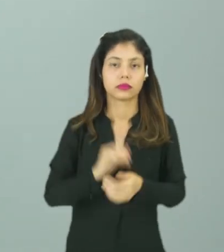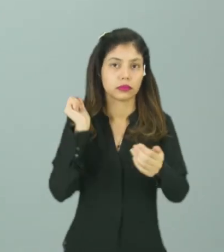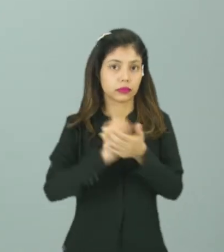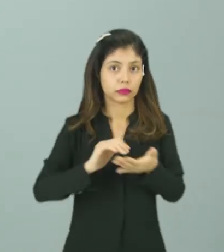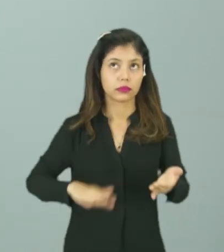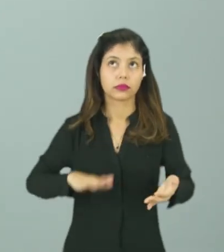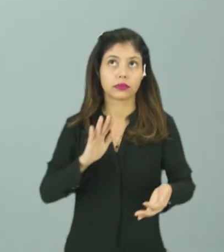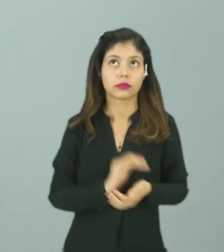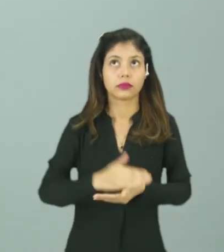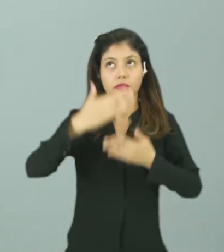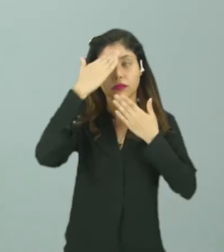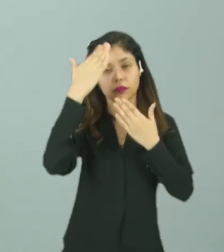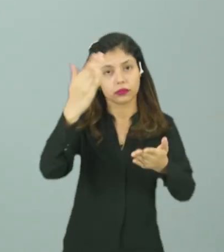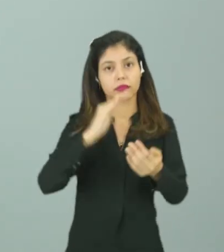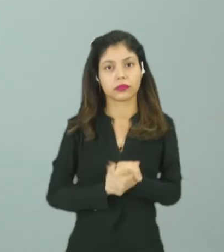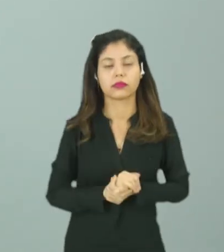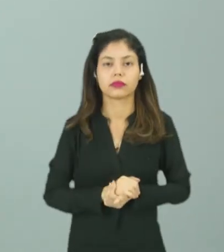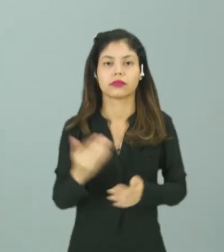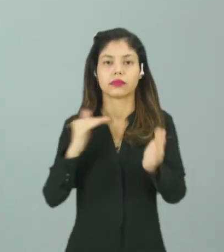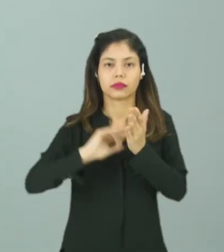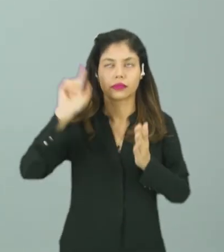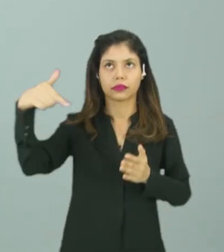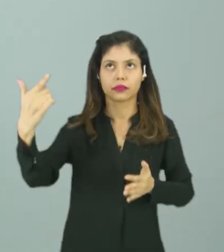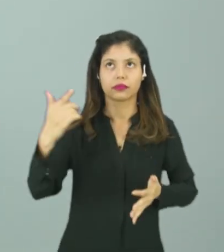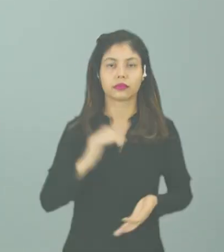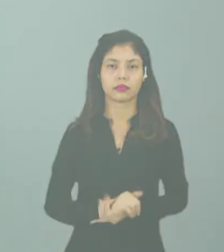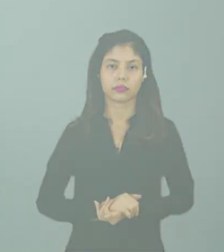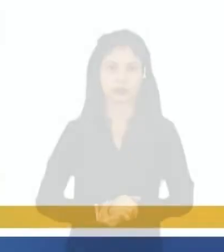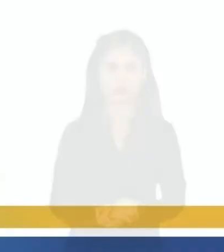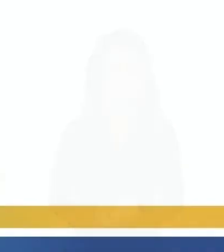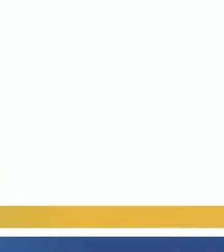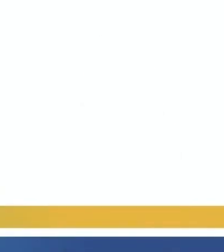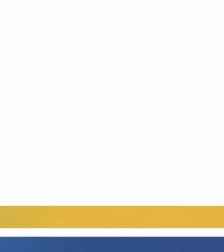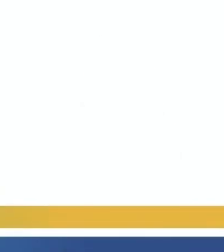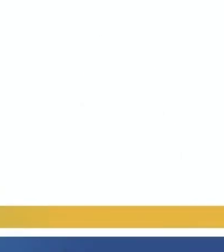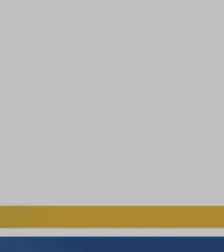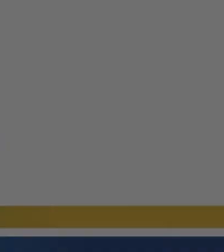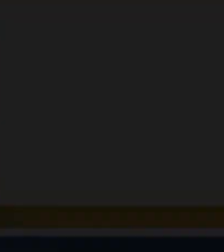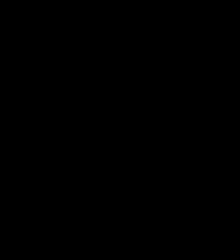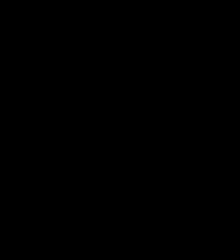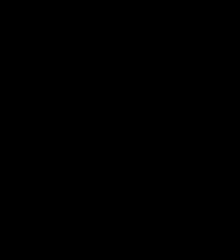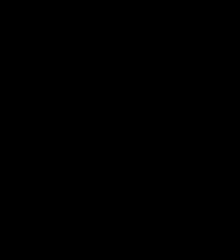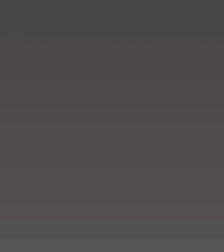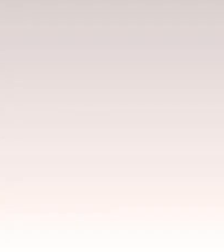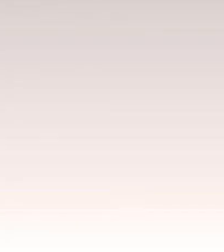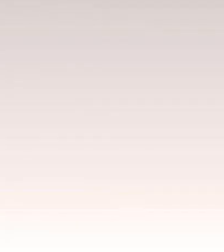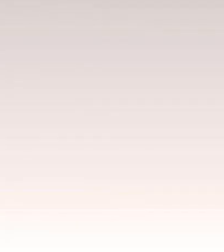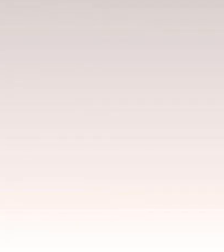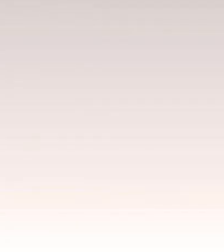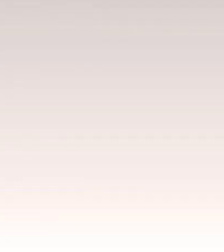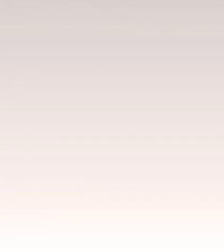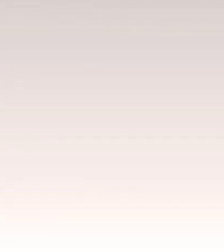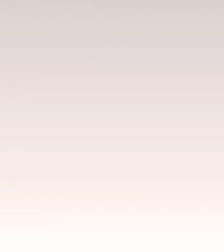atividades extras. Obrigado pela companhia e até a próxima.